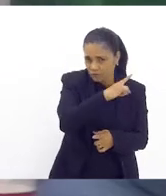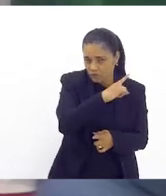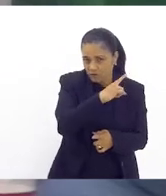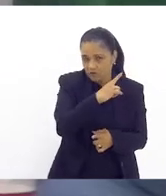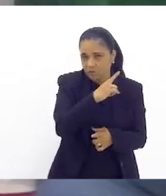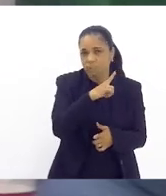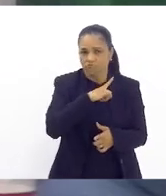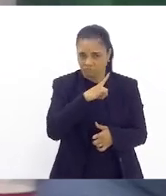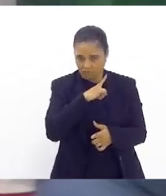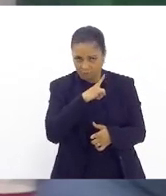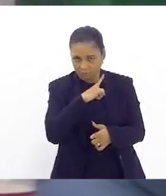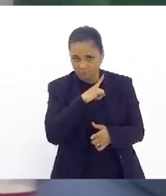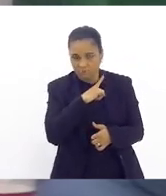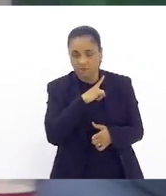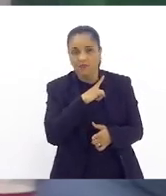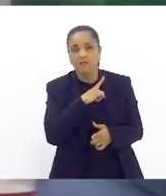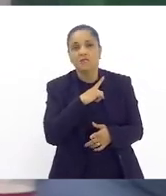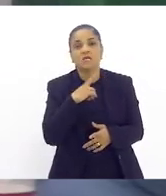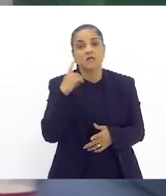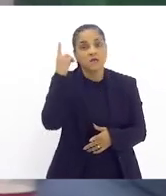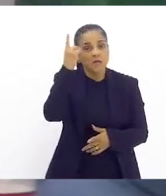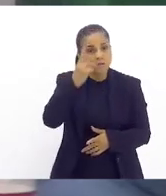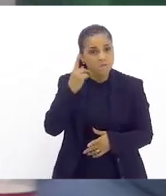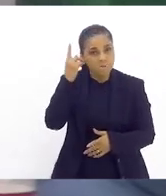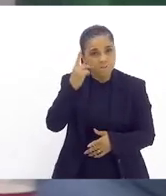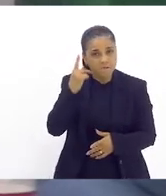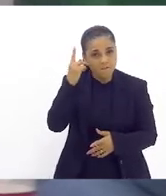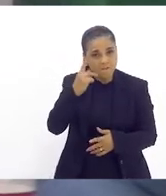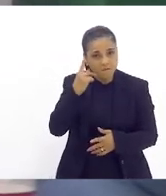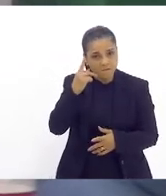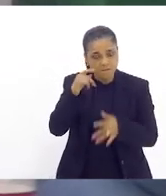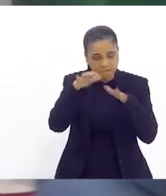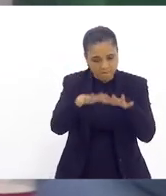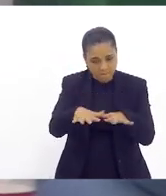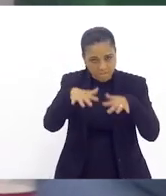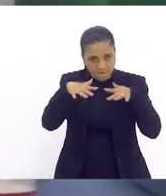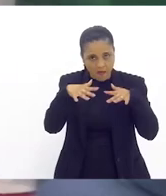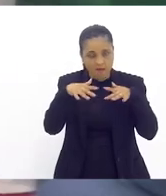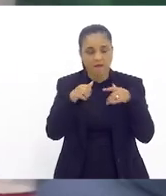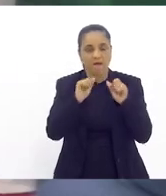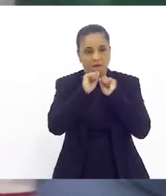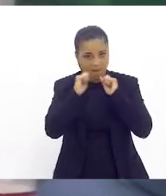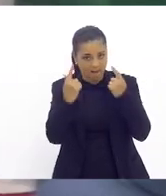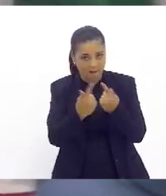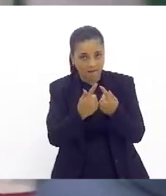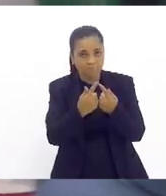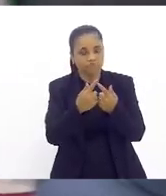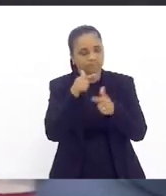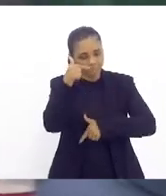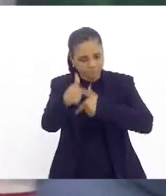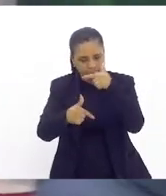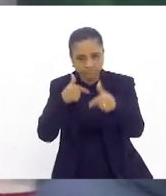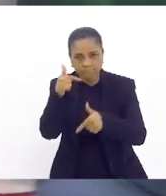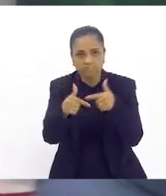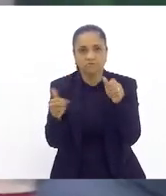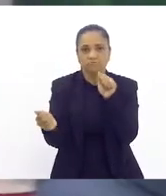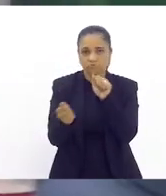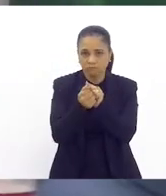queremos que o parramento esteja preparado para exercer a sua função vamos